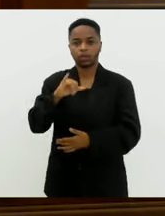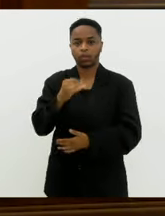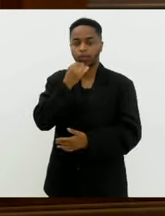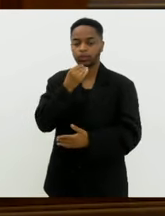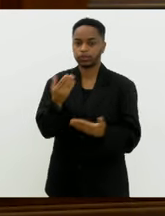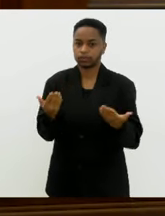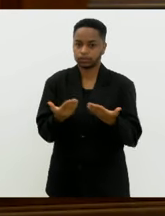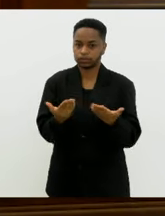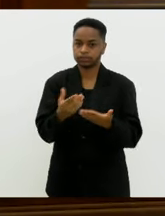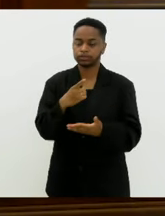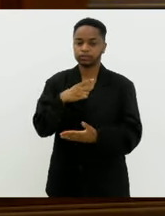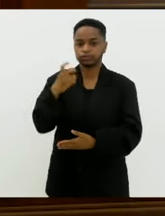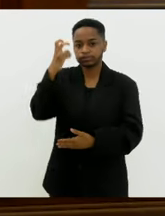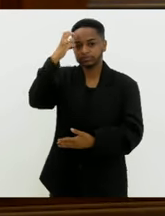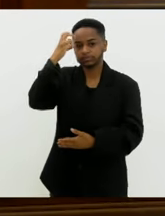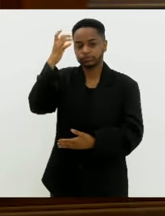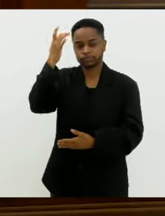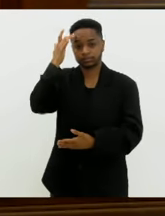tivemos a sabedoria de